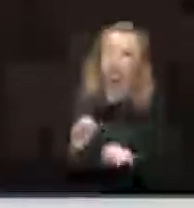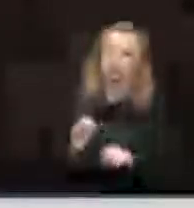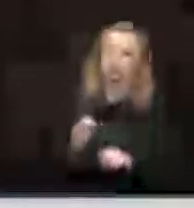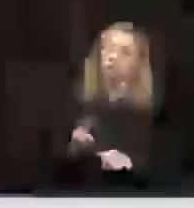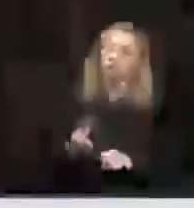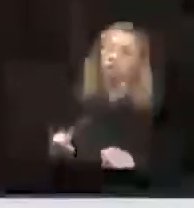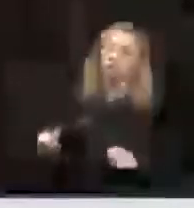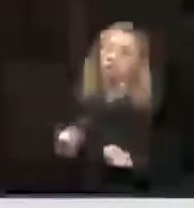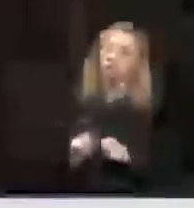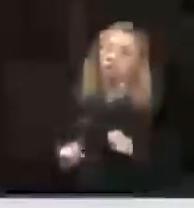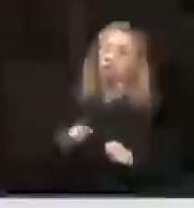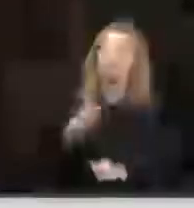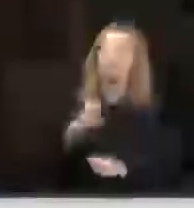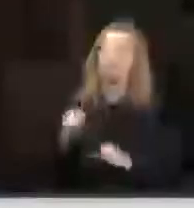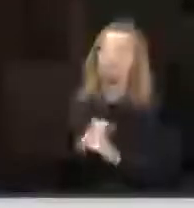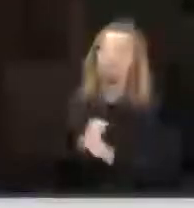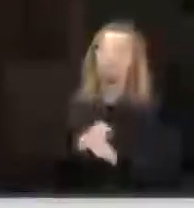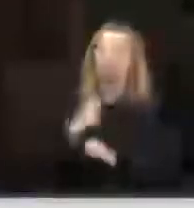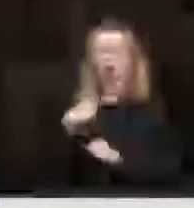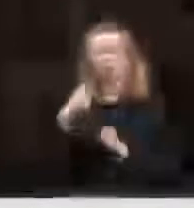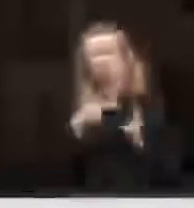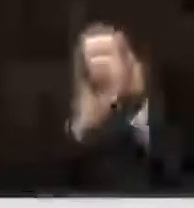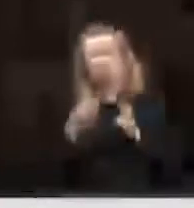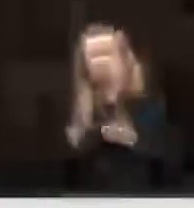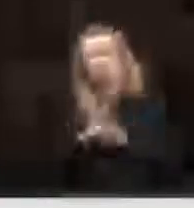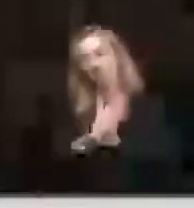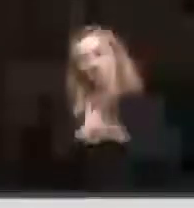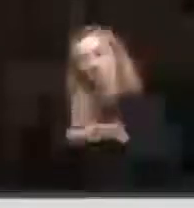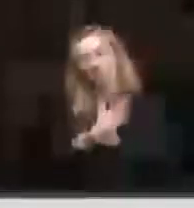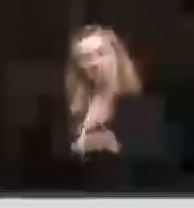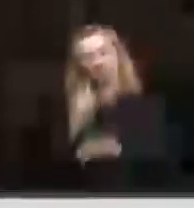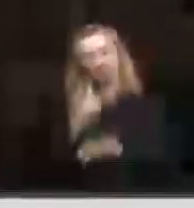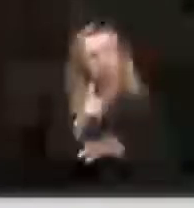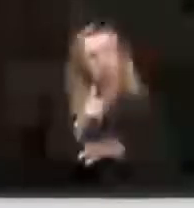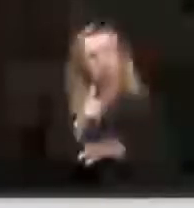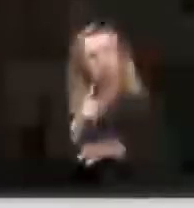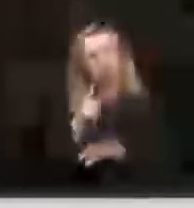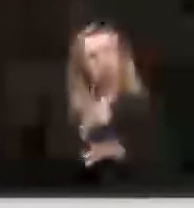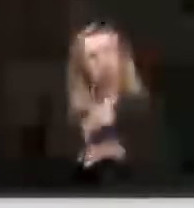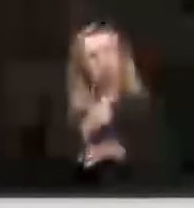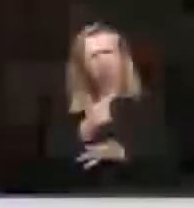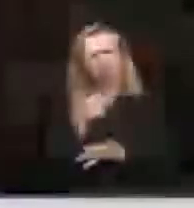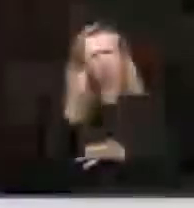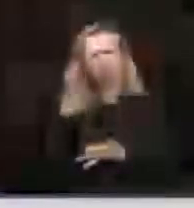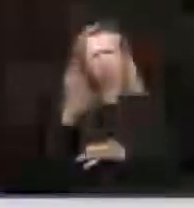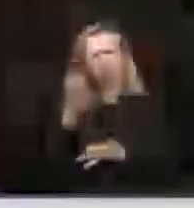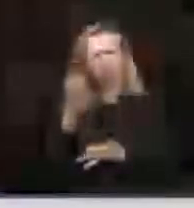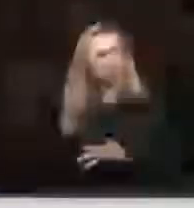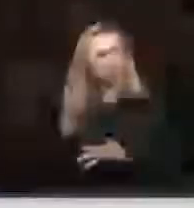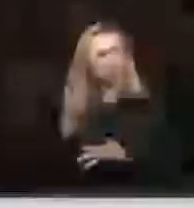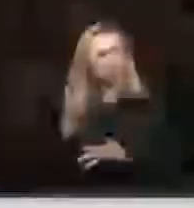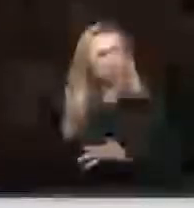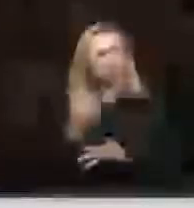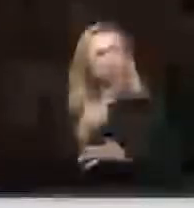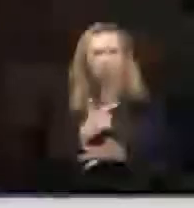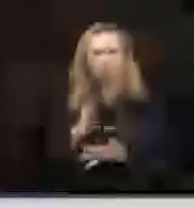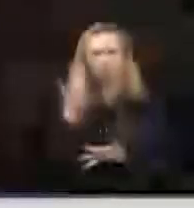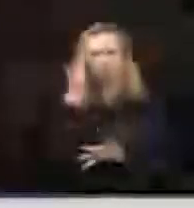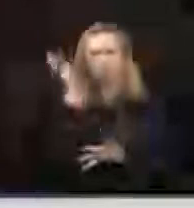eu percebo que alguns não têm a compreensão de que a